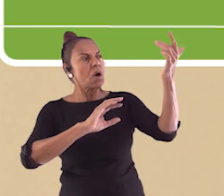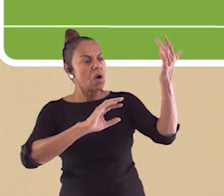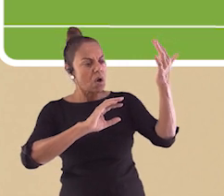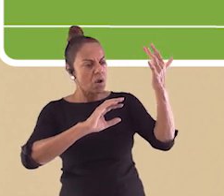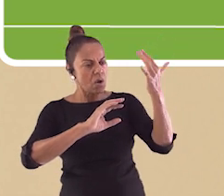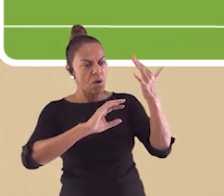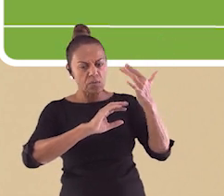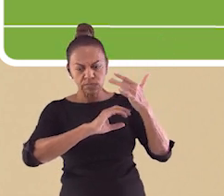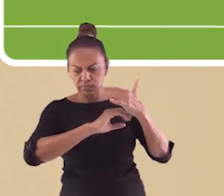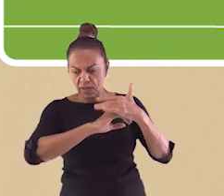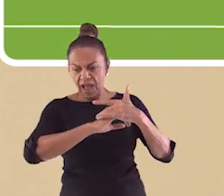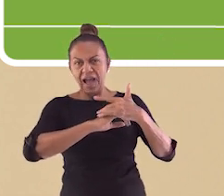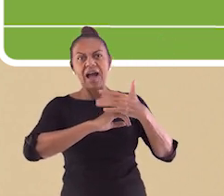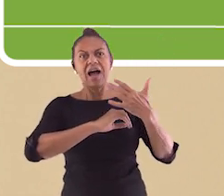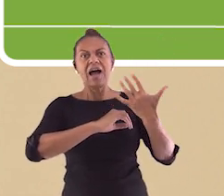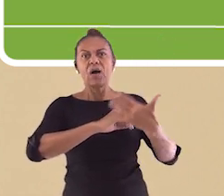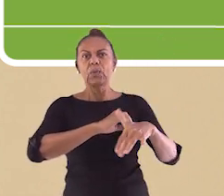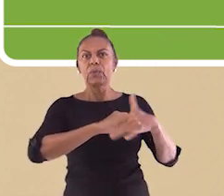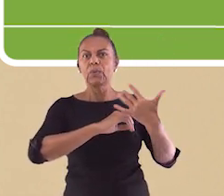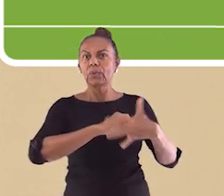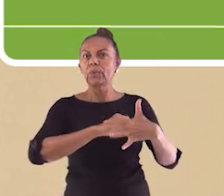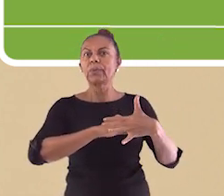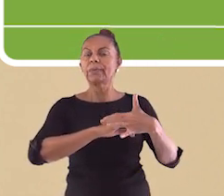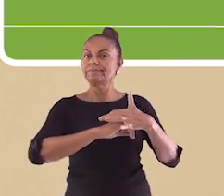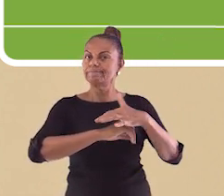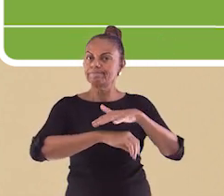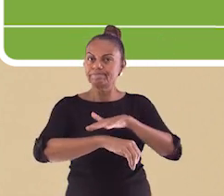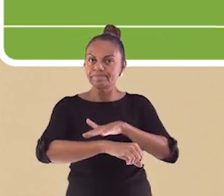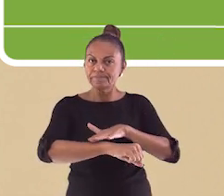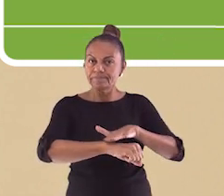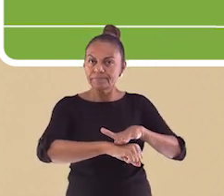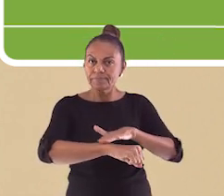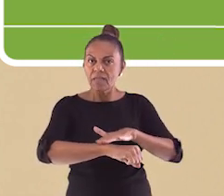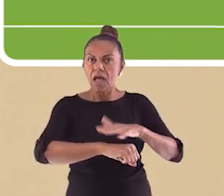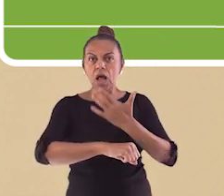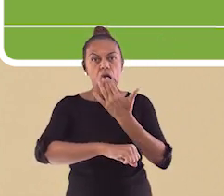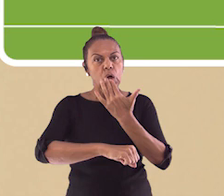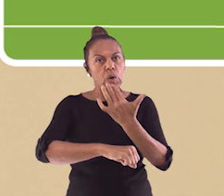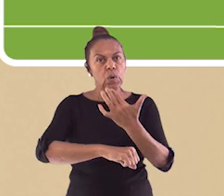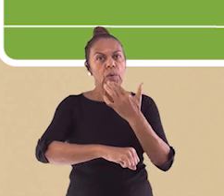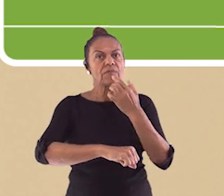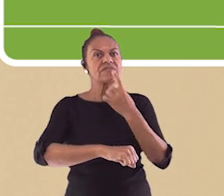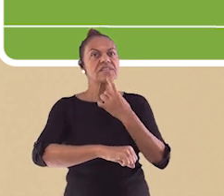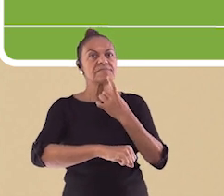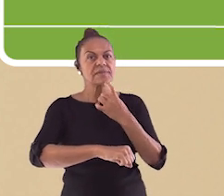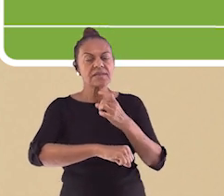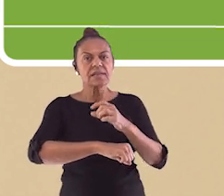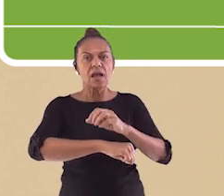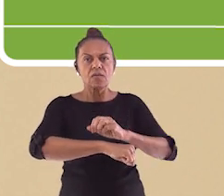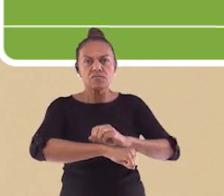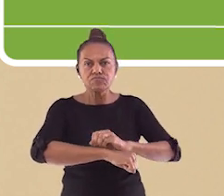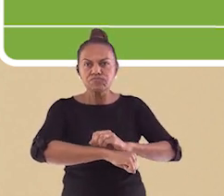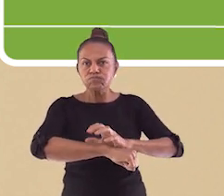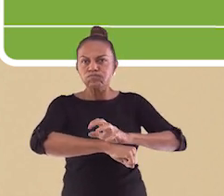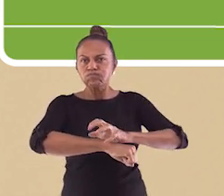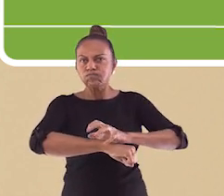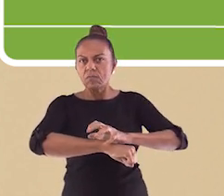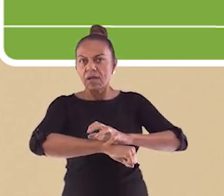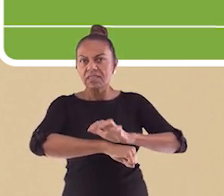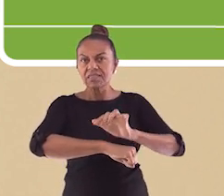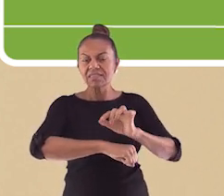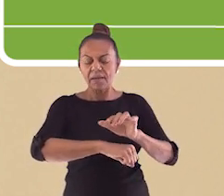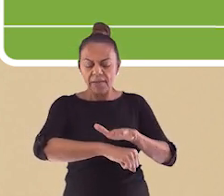pele. Essas queimaduras são percebidas com vermelhidão, aparecimento de bolhas e ardência